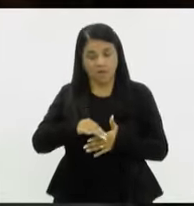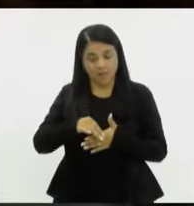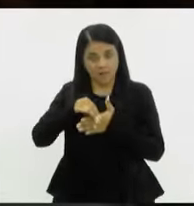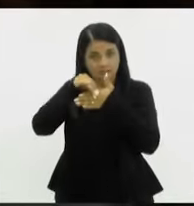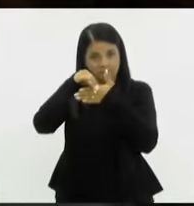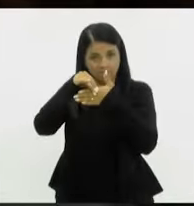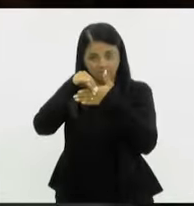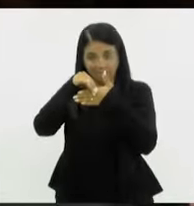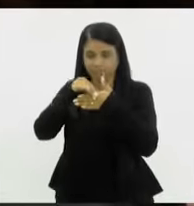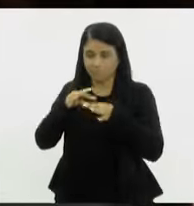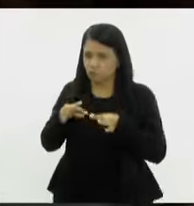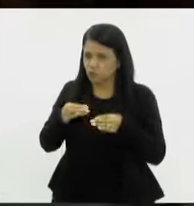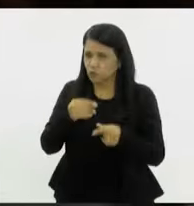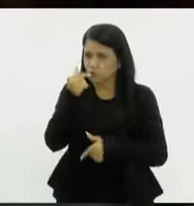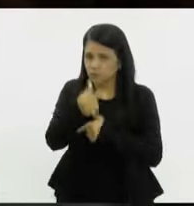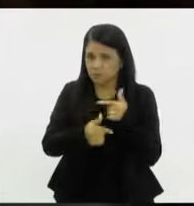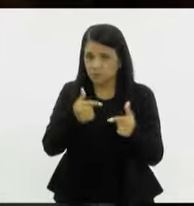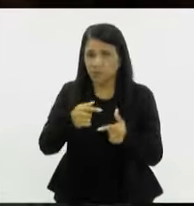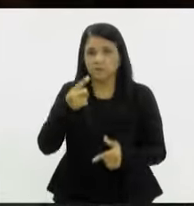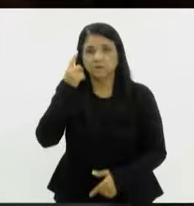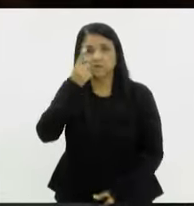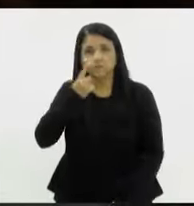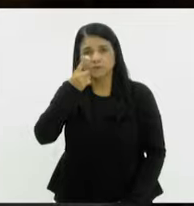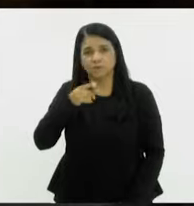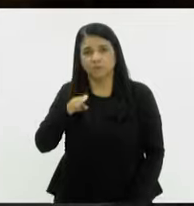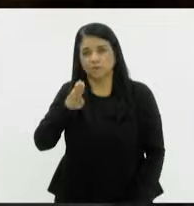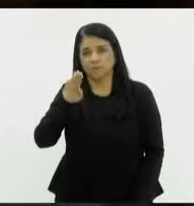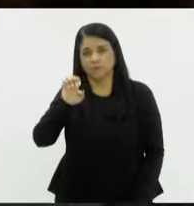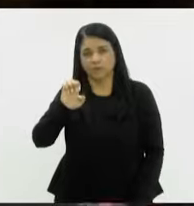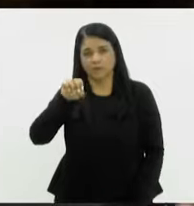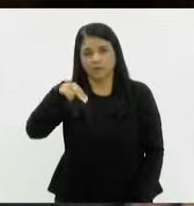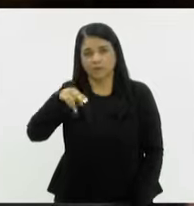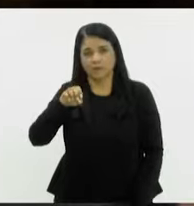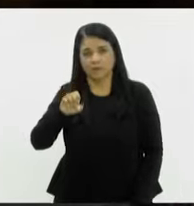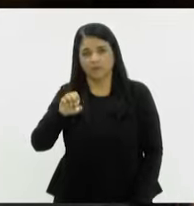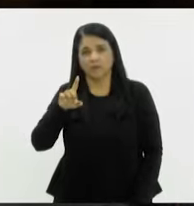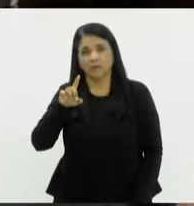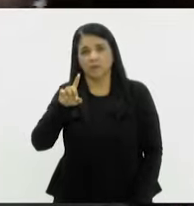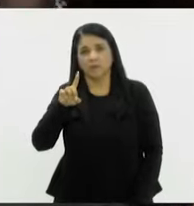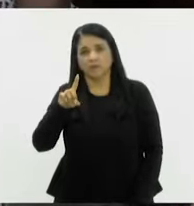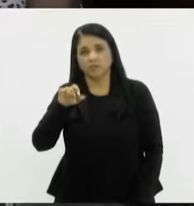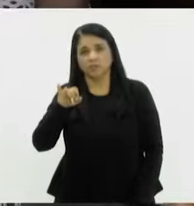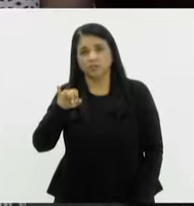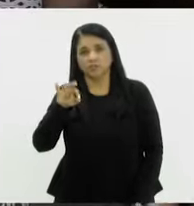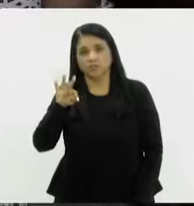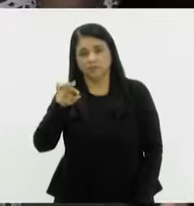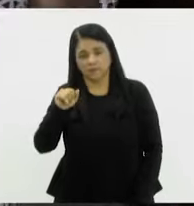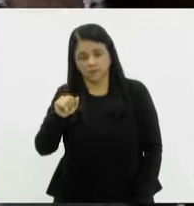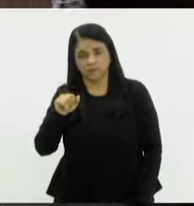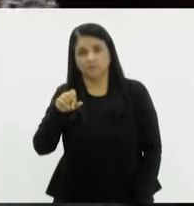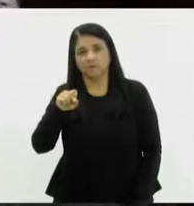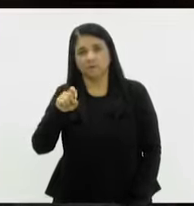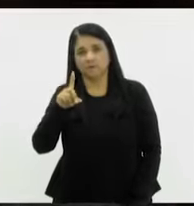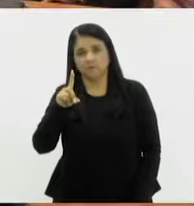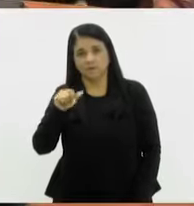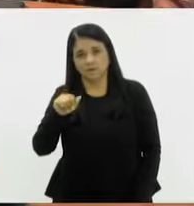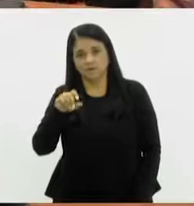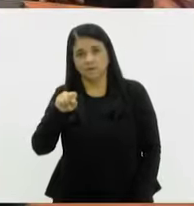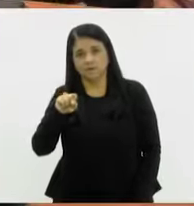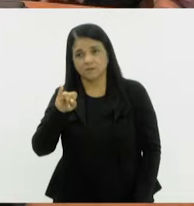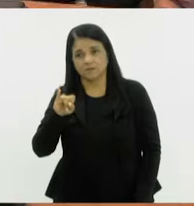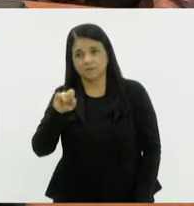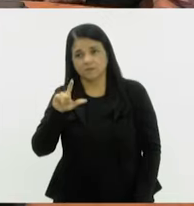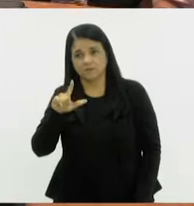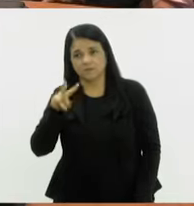todo nosso trabalho é a deputada Benedita da Silva portanto todas as nossas homenagens porque se não fosse ela